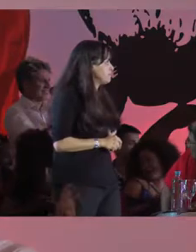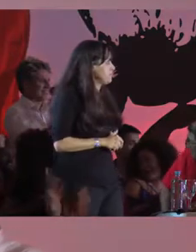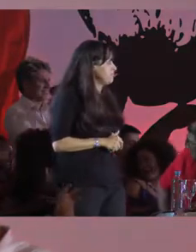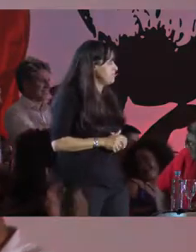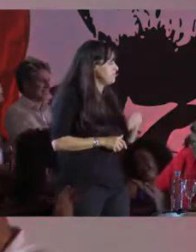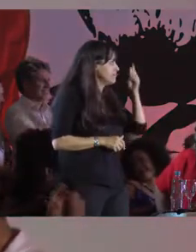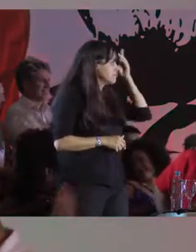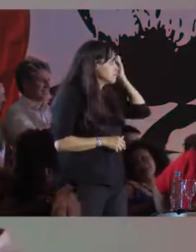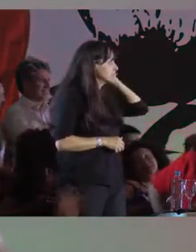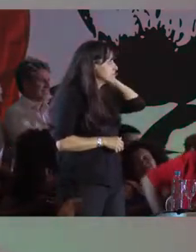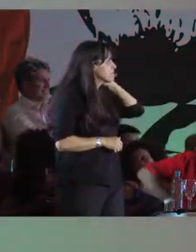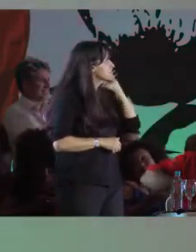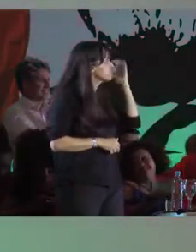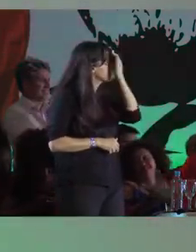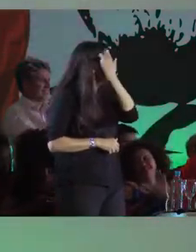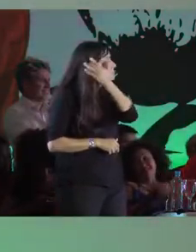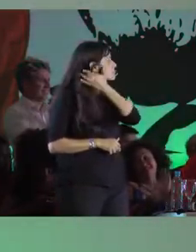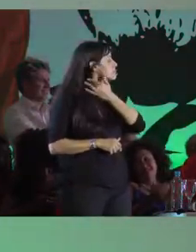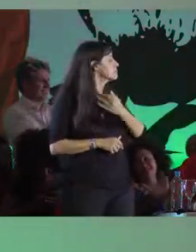E